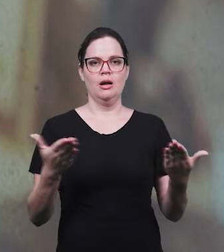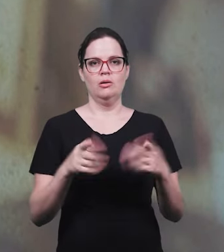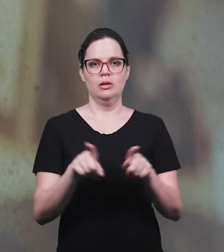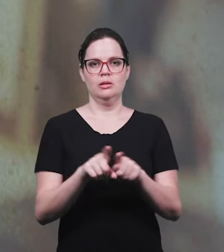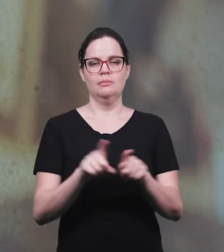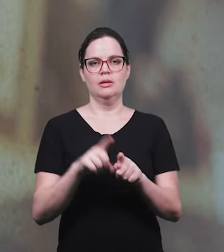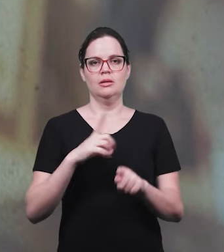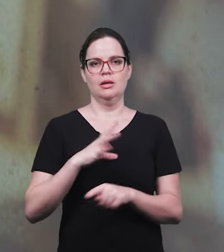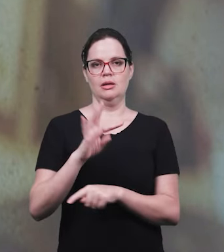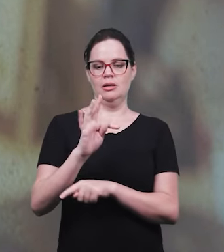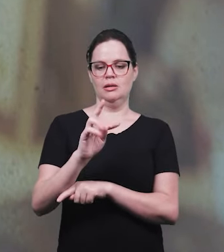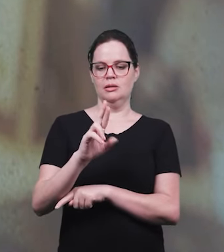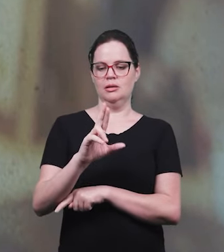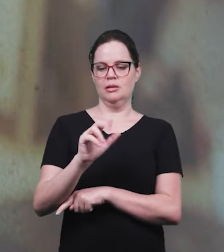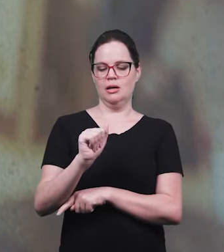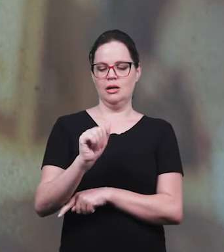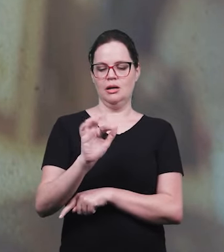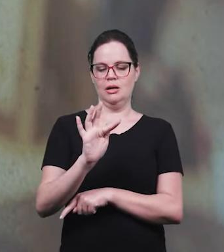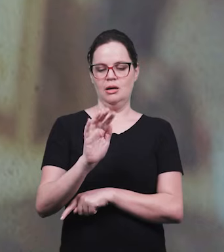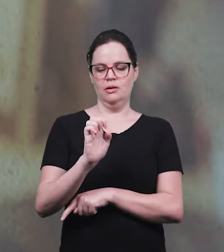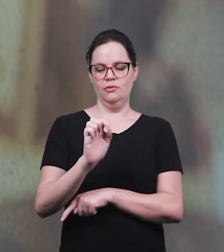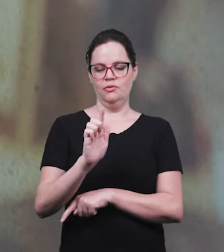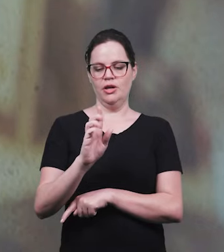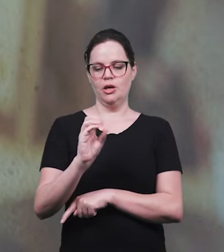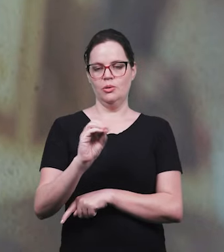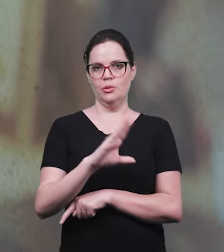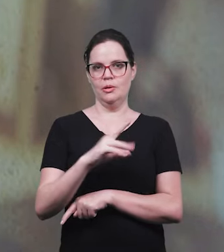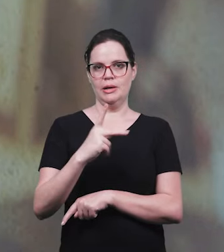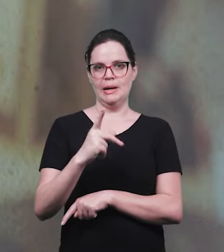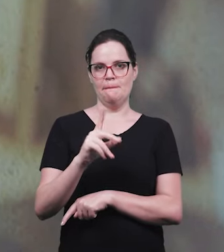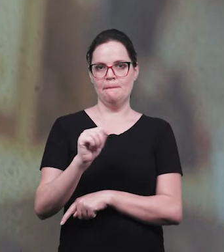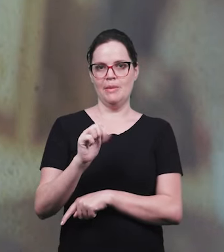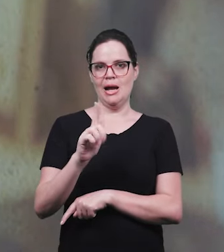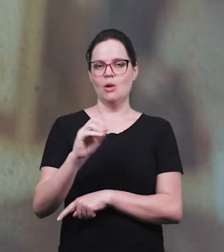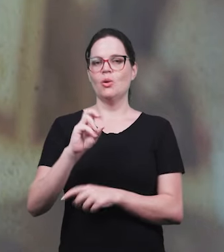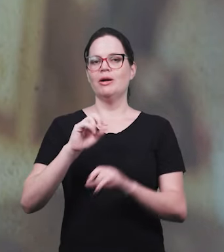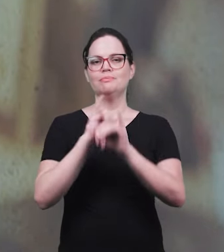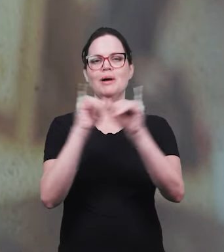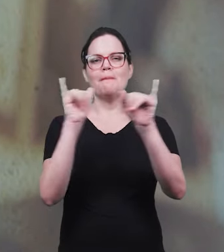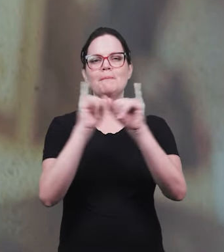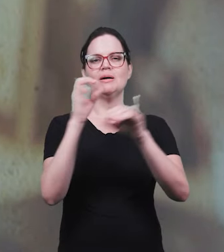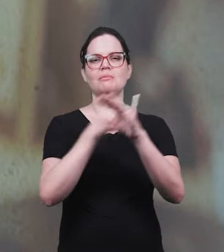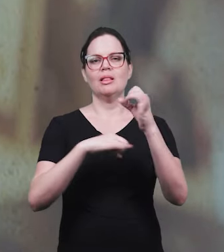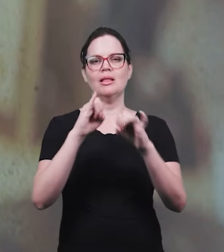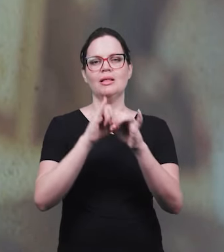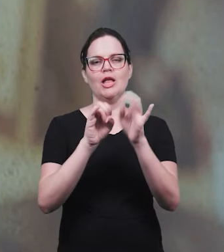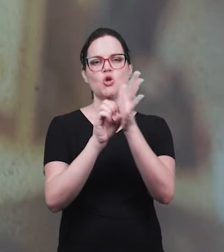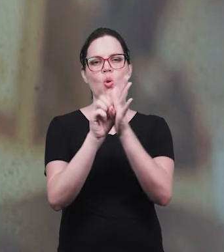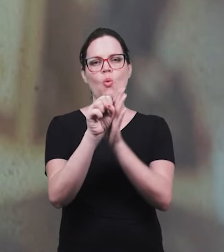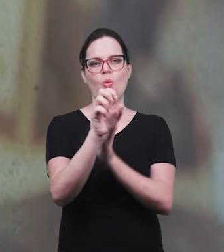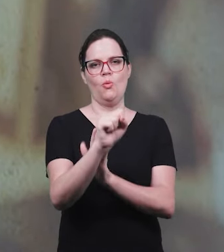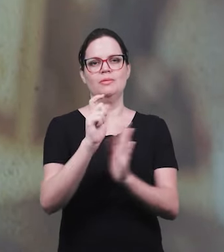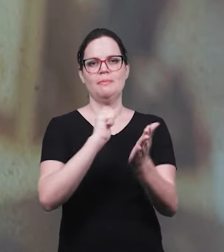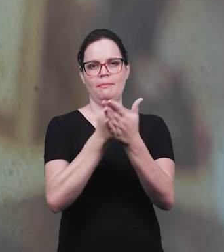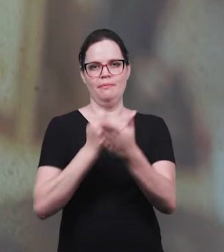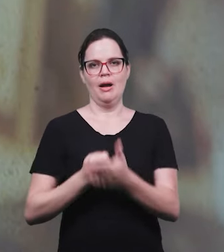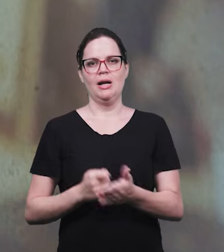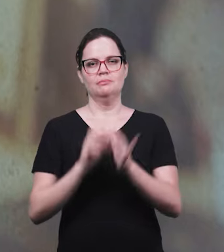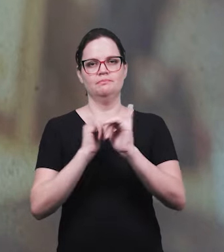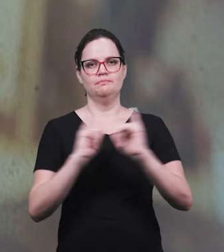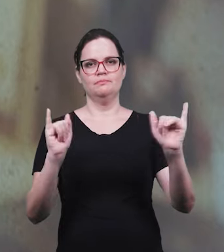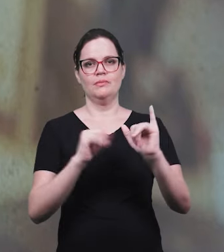pago, no qual você pode anunciar o seu serviço, o seu escritório, e quem for procurar no Google chega até você, você deixa